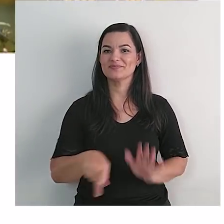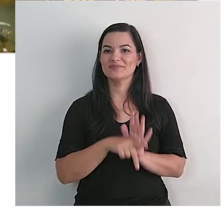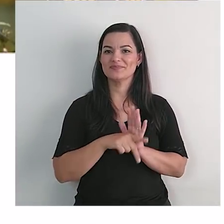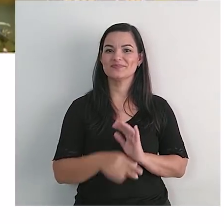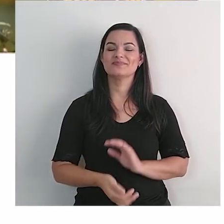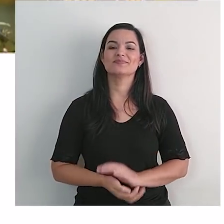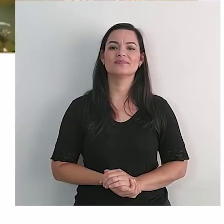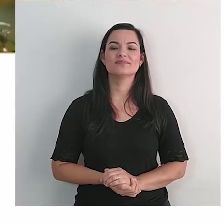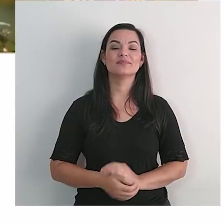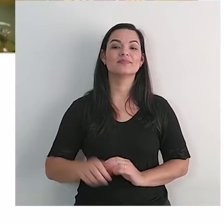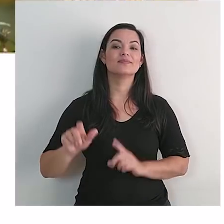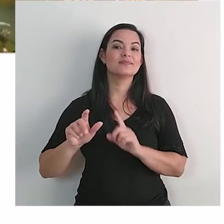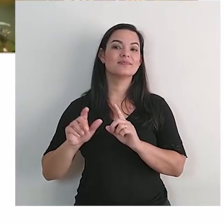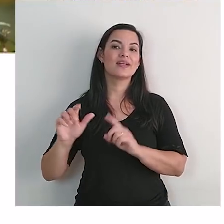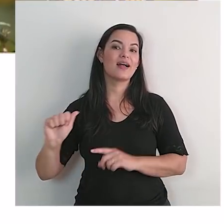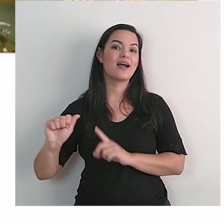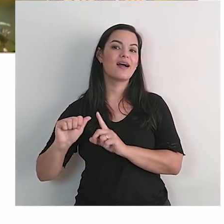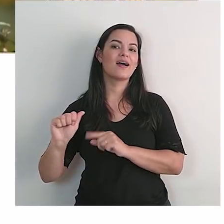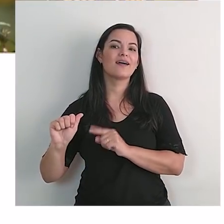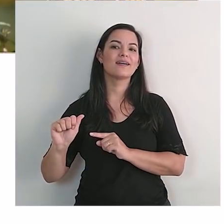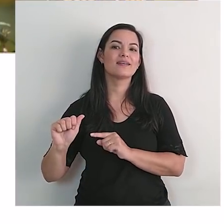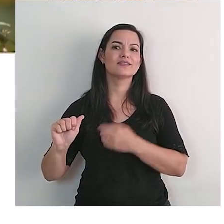Vamos lá. Alternativa A,